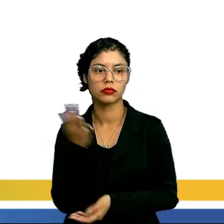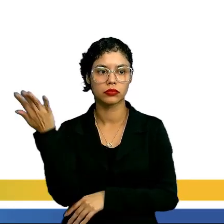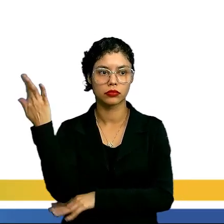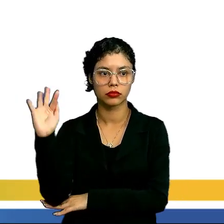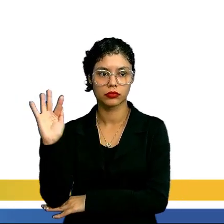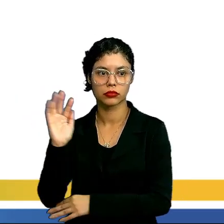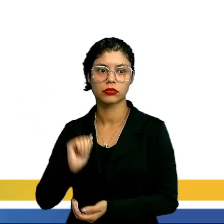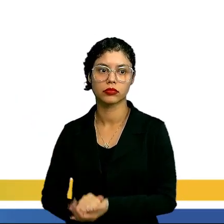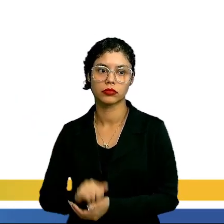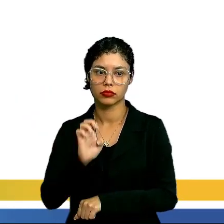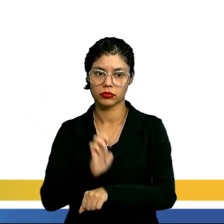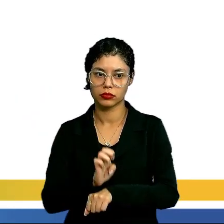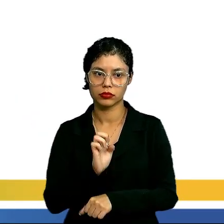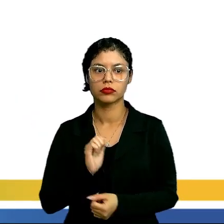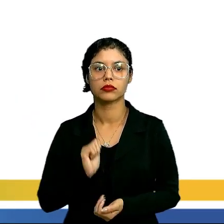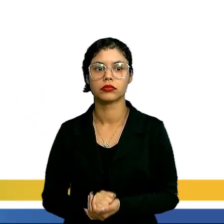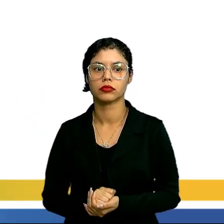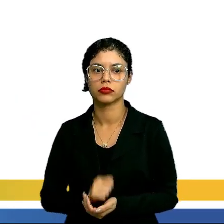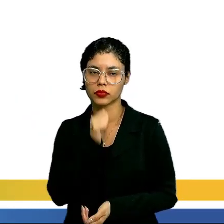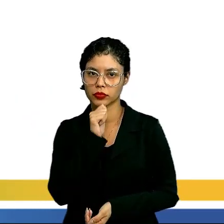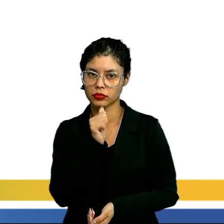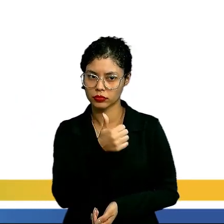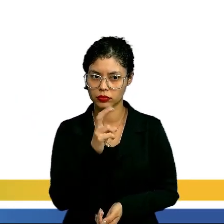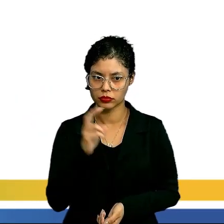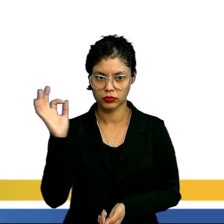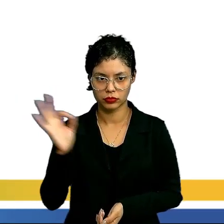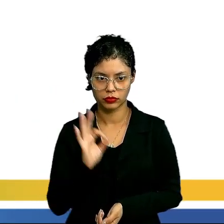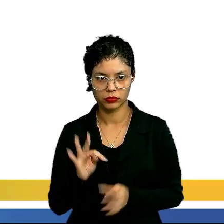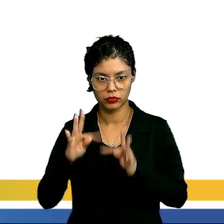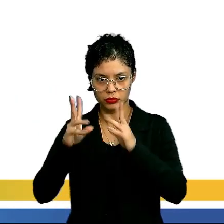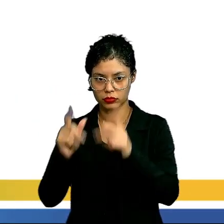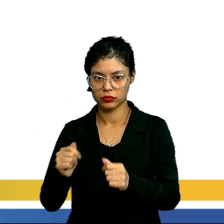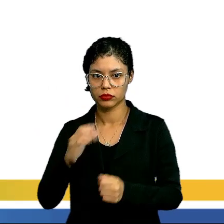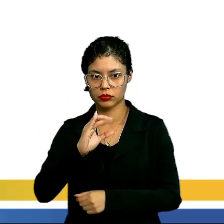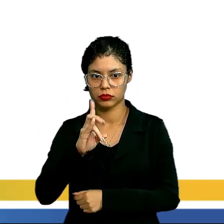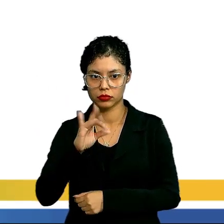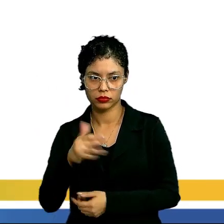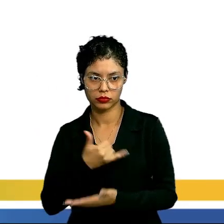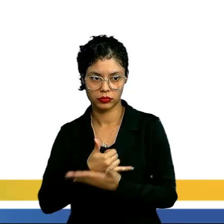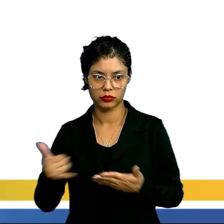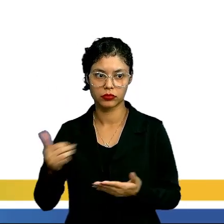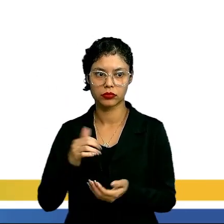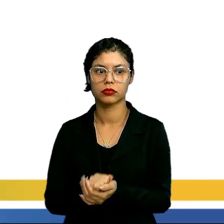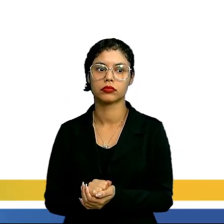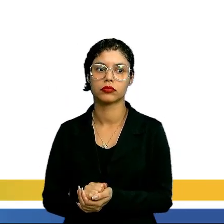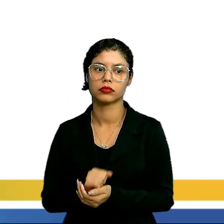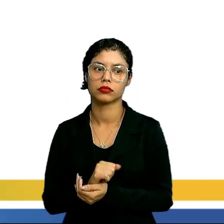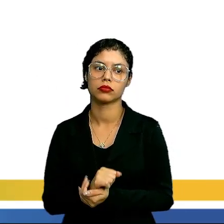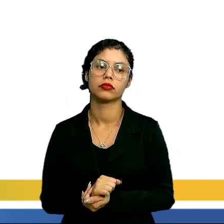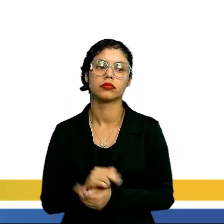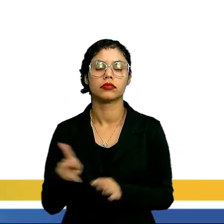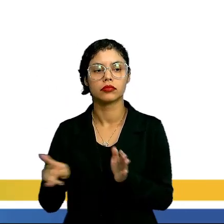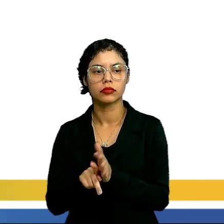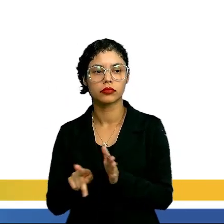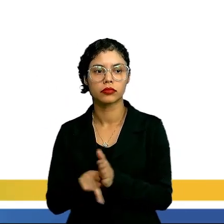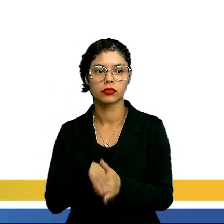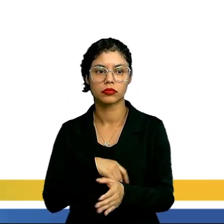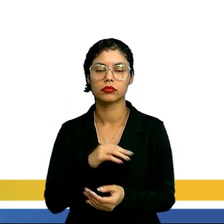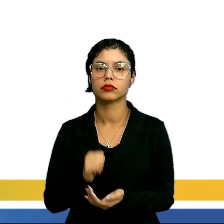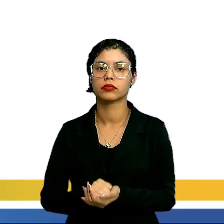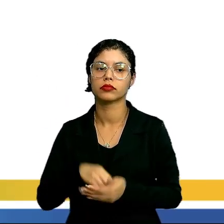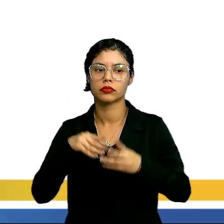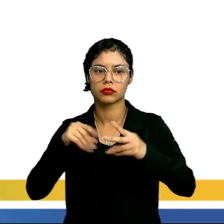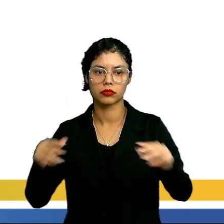as polícias estaduais apreendem apenas 15% de toda a cocaína que circula pelo território nacional.